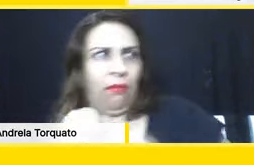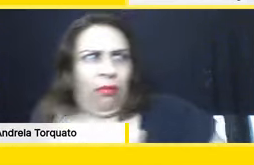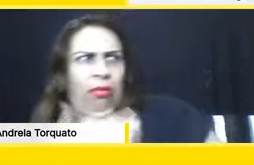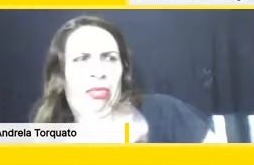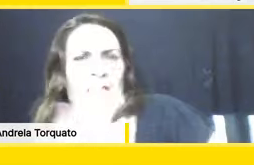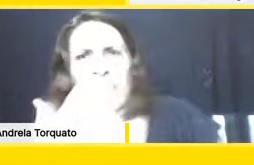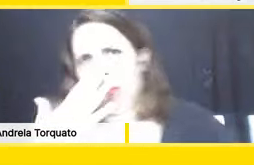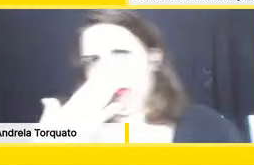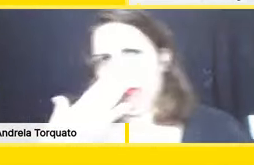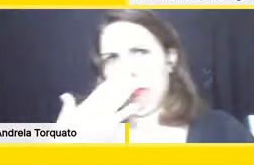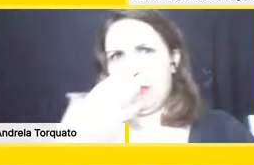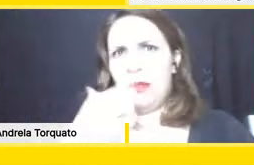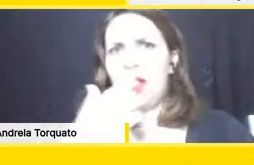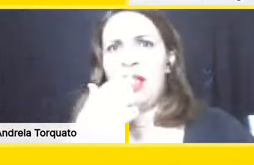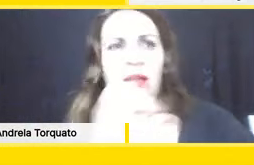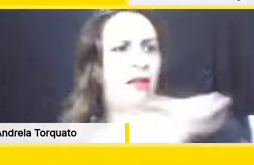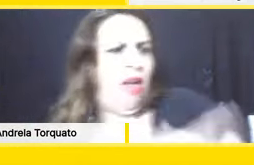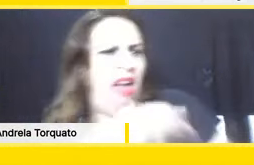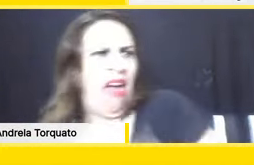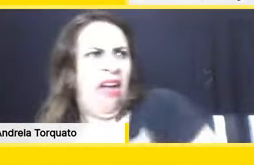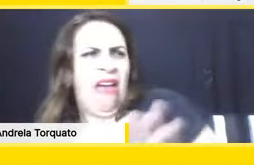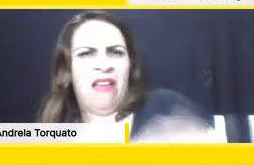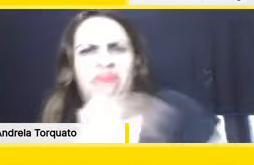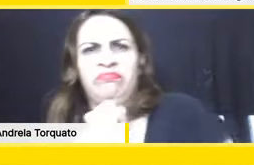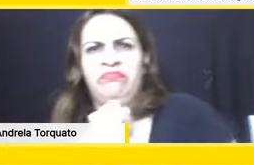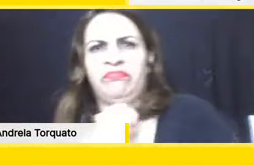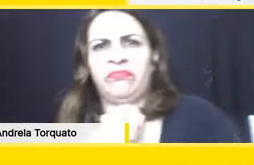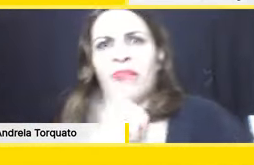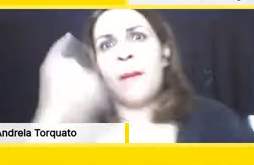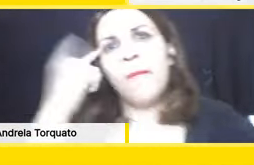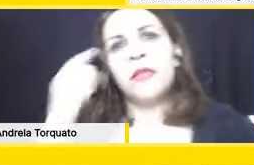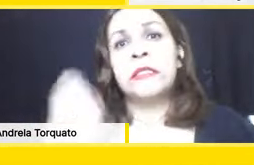pega com a saliva. Tem pessoas que acham que quando a pessoa tem